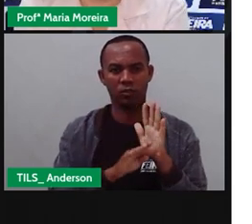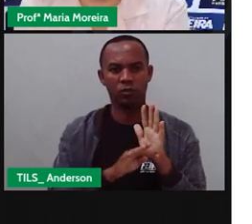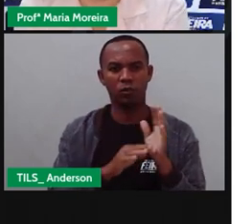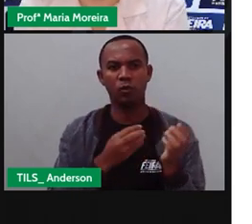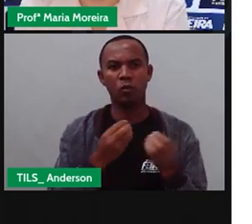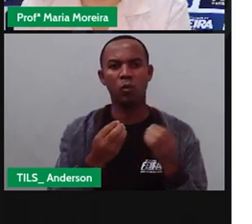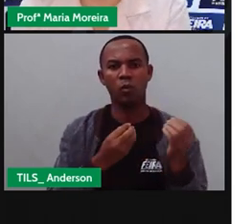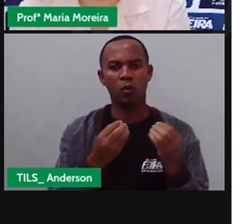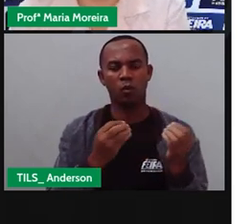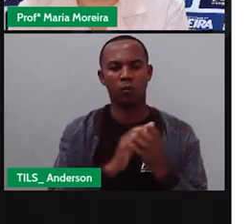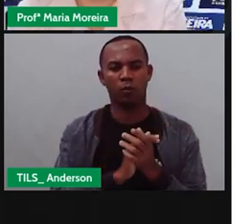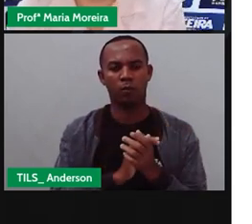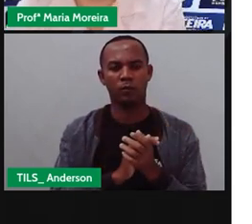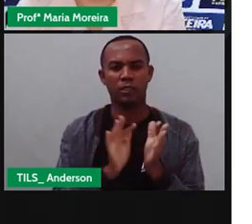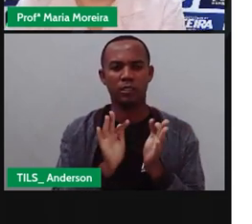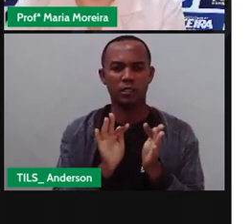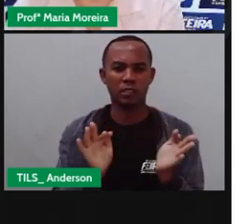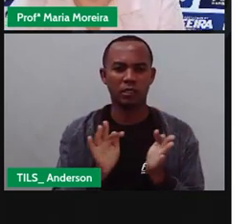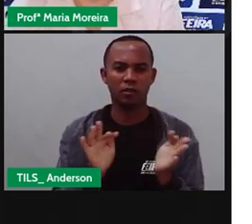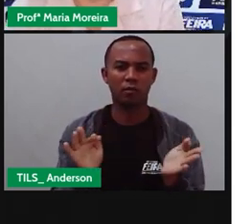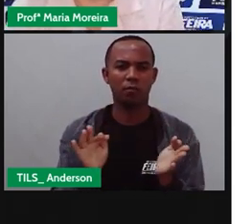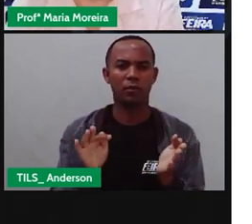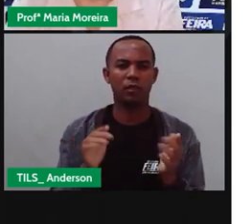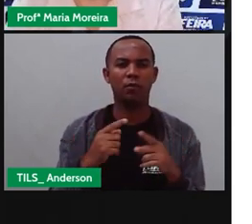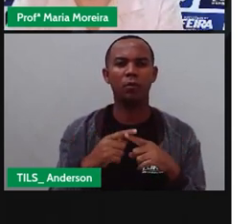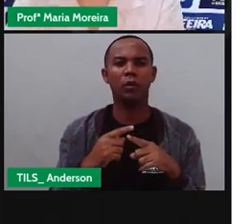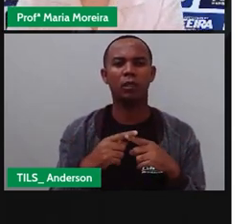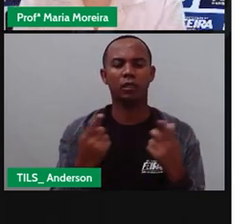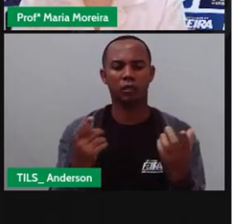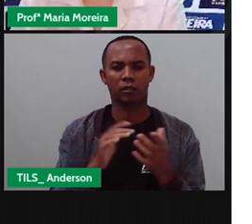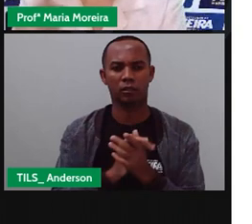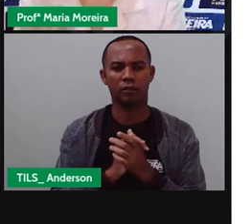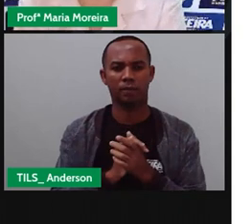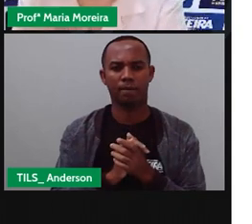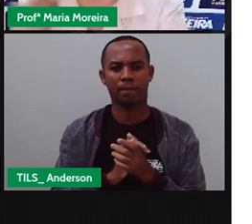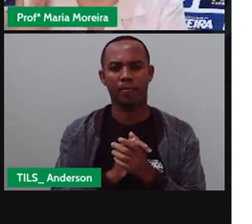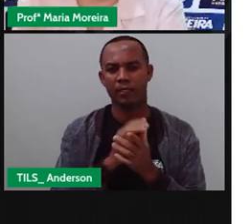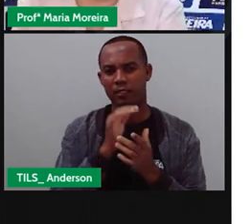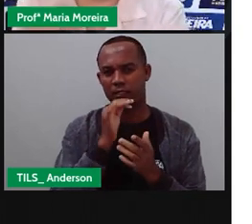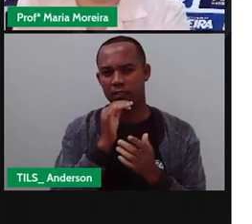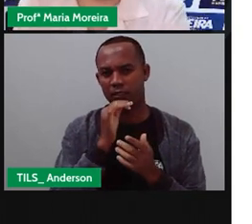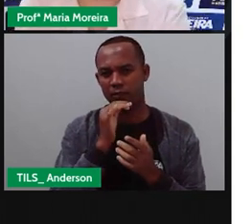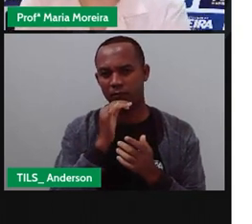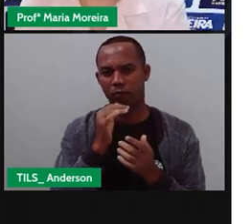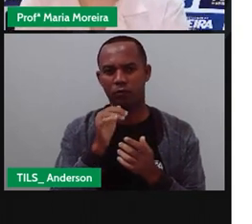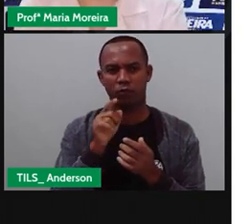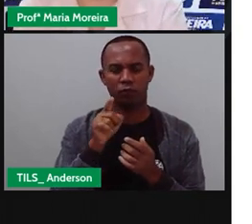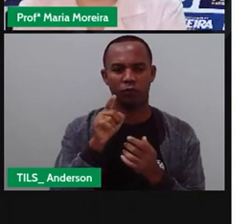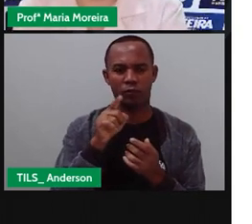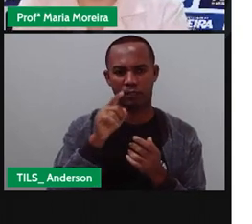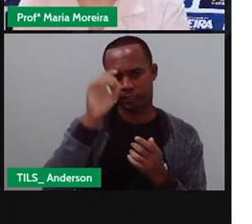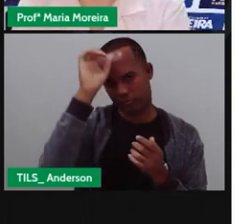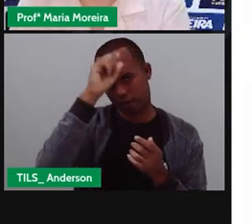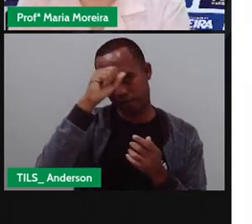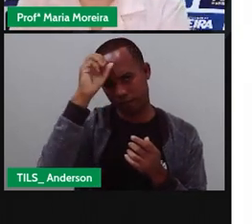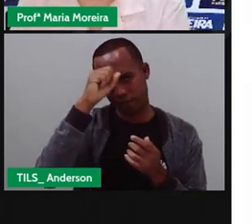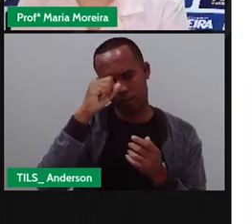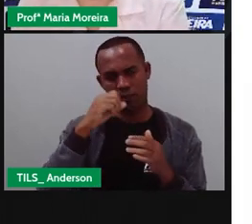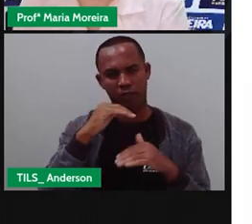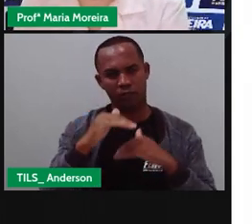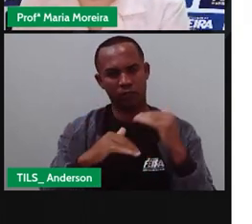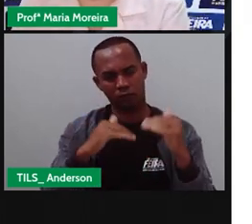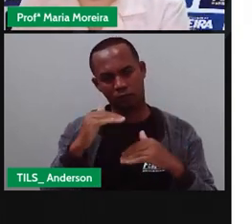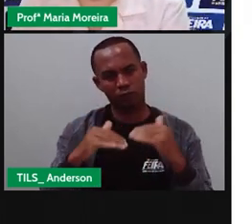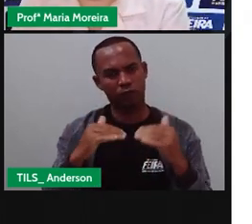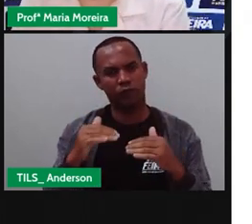conclusão de que essa é uma tarefa bem simples. Por que é bem simples? Porque basta que você se dedique a aprender. Então, tudo na